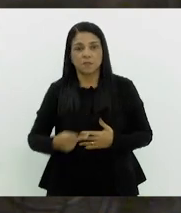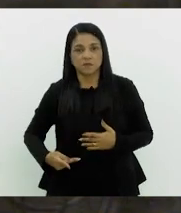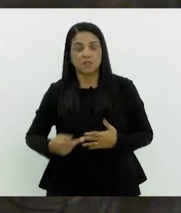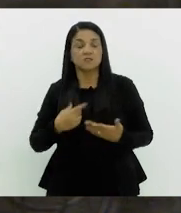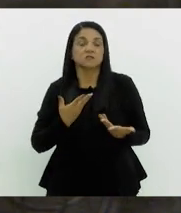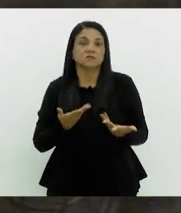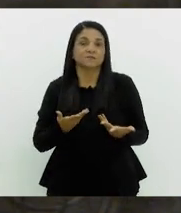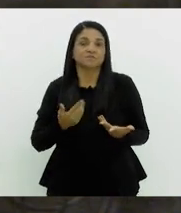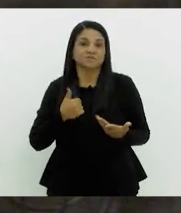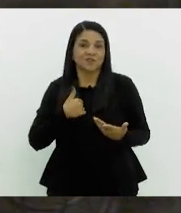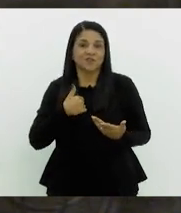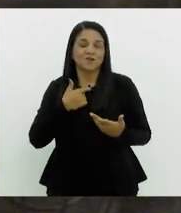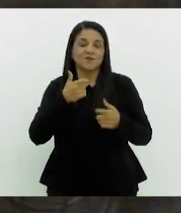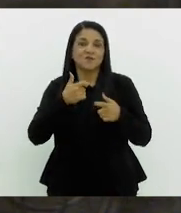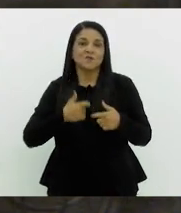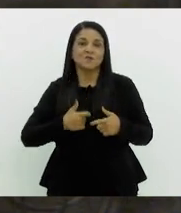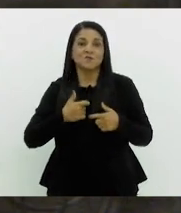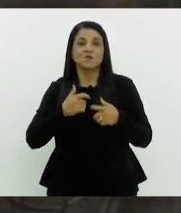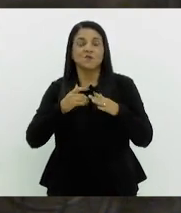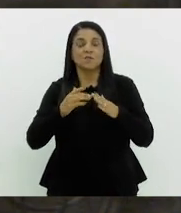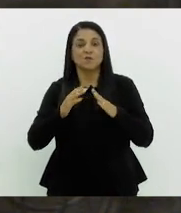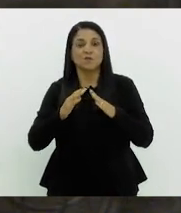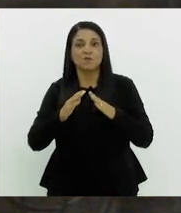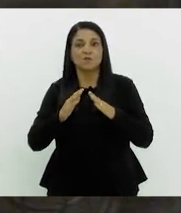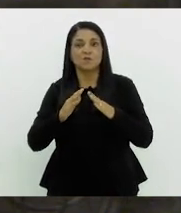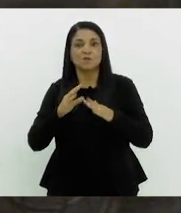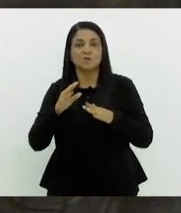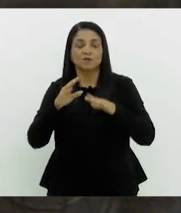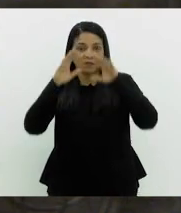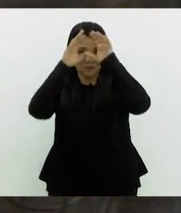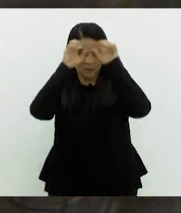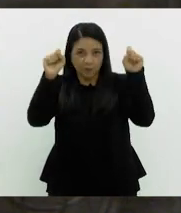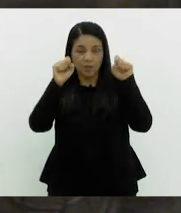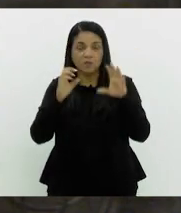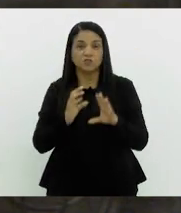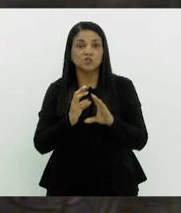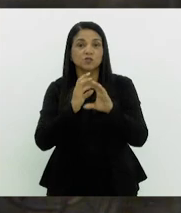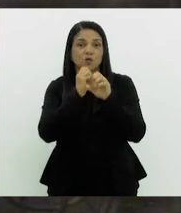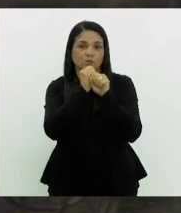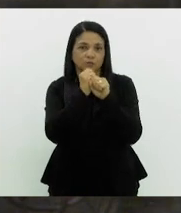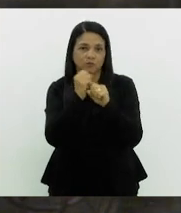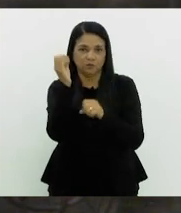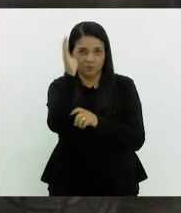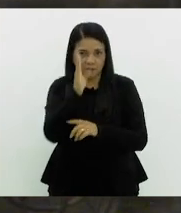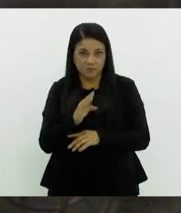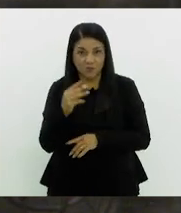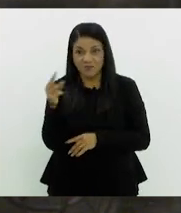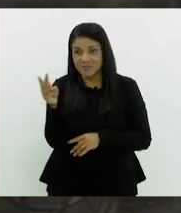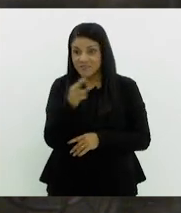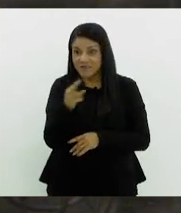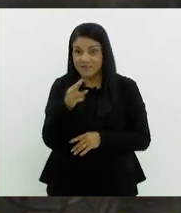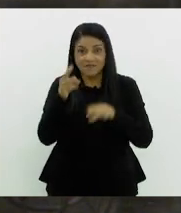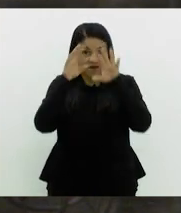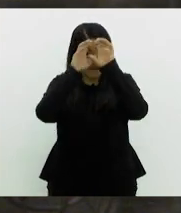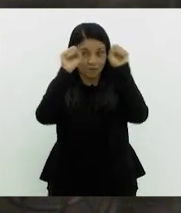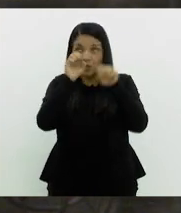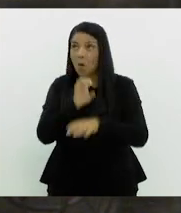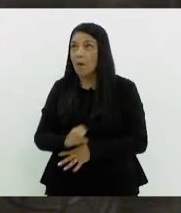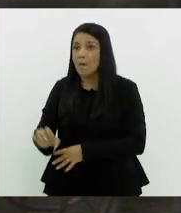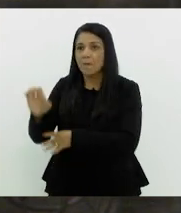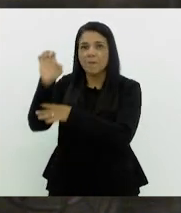de falar também como presidente do Colégio de Presidentes dos Tribunais de Contas do Brasil. São 33 Tribunais de Contas do Brasil, a gente tem estado